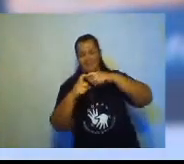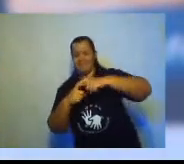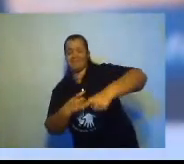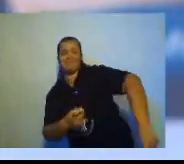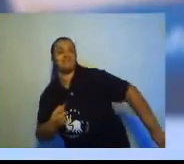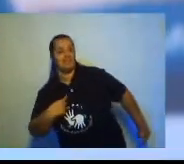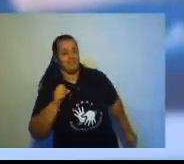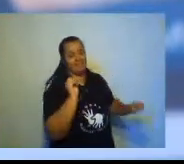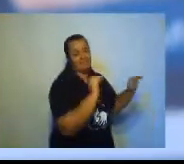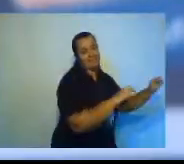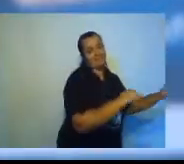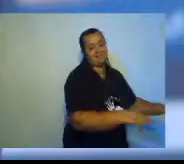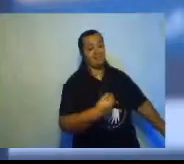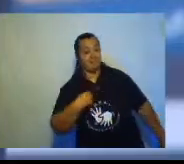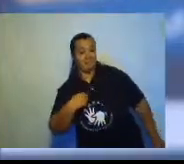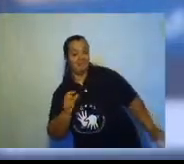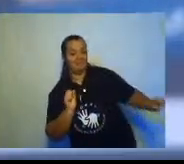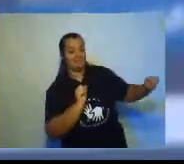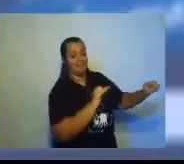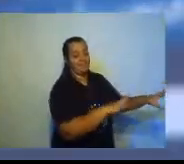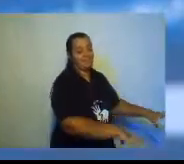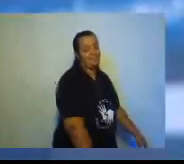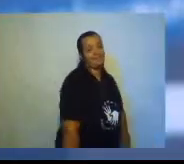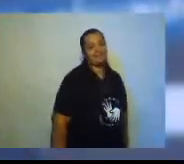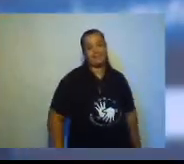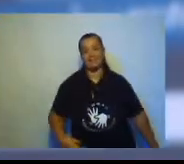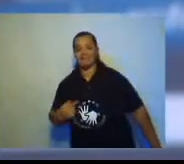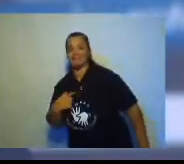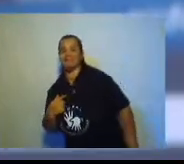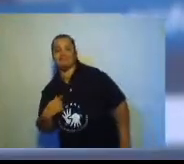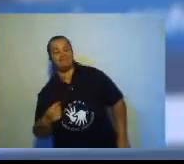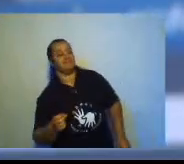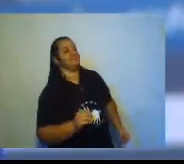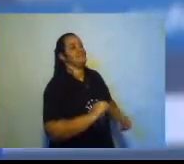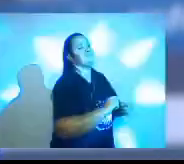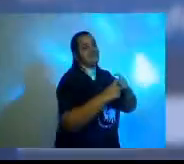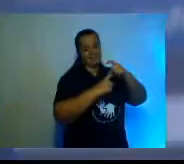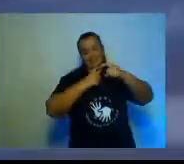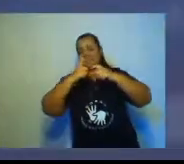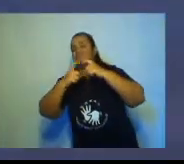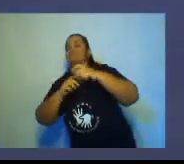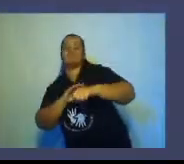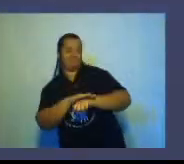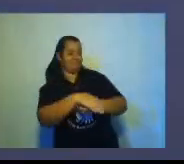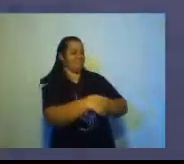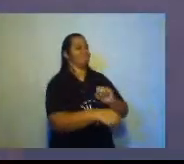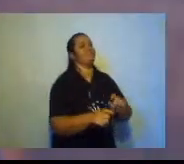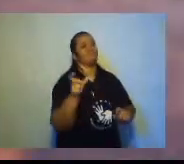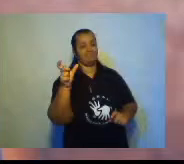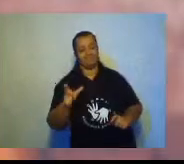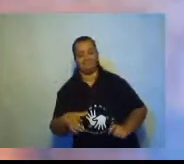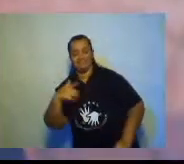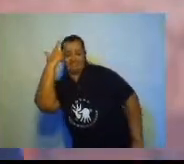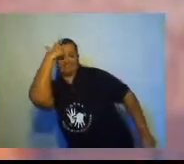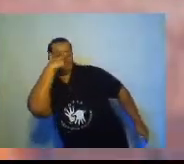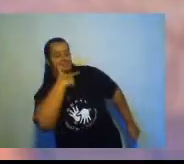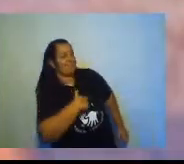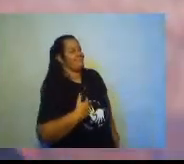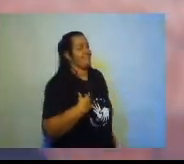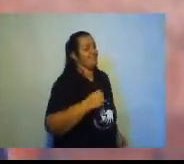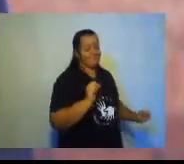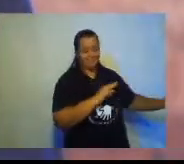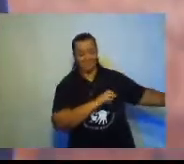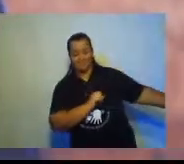amasso cabuloso. Quem ensinou fui eu, quem ensinou fui eu. Se ele faz a noite inteira, pede pra falar besteira.